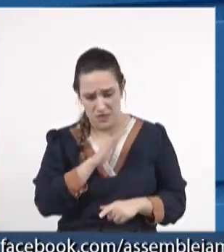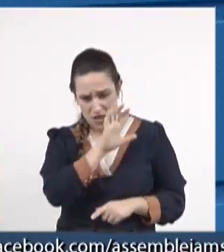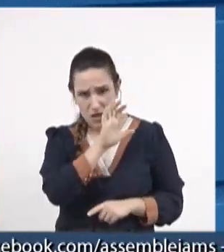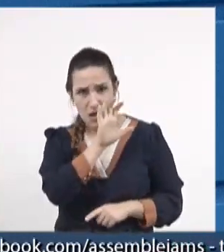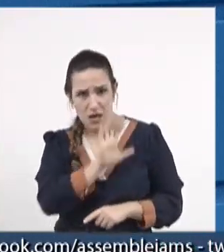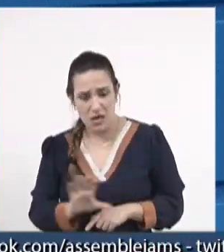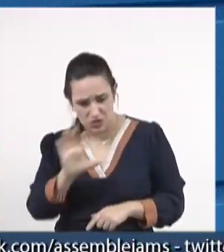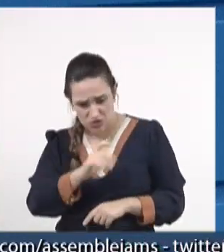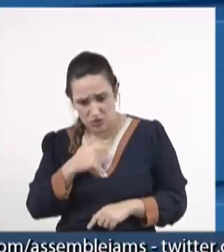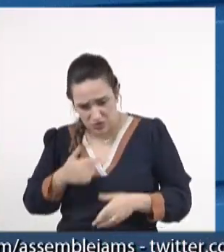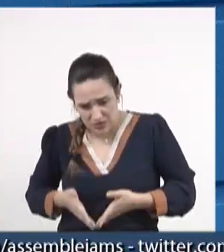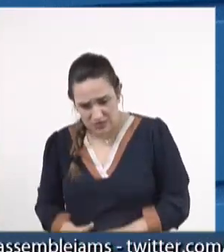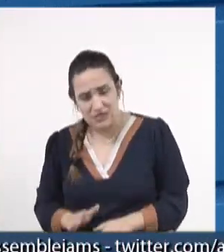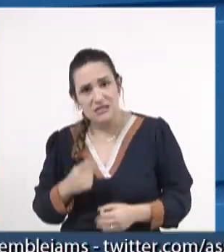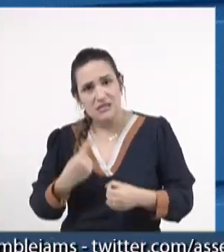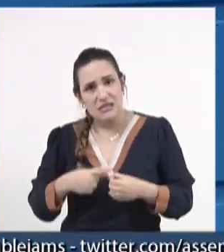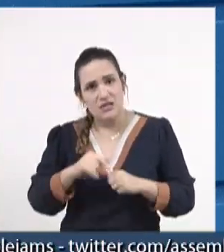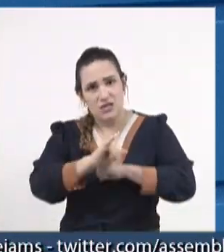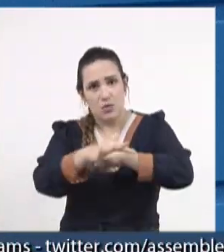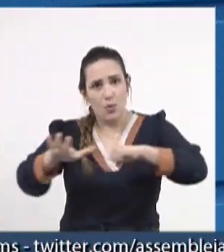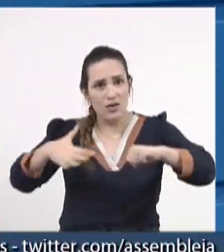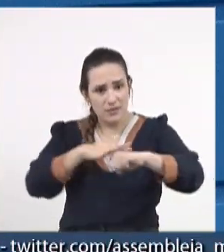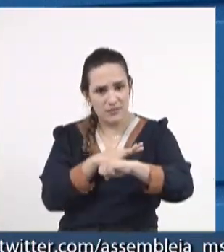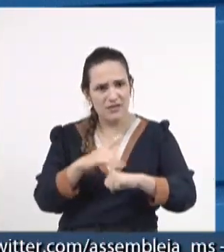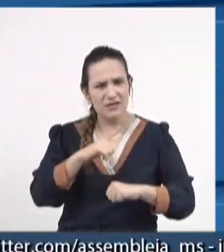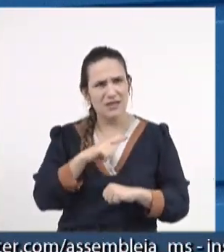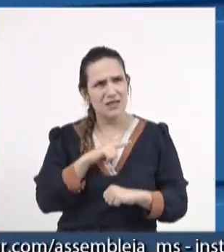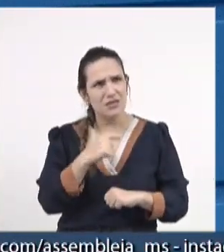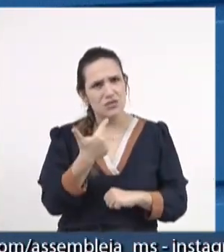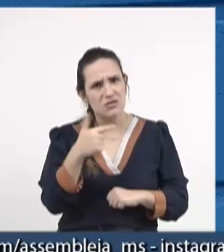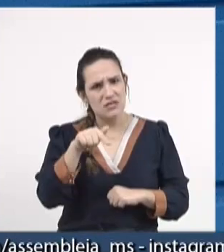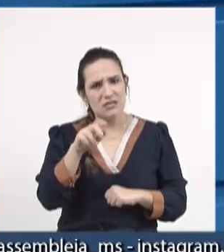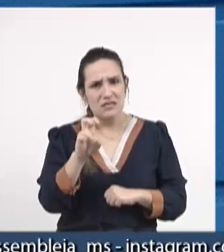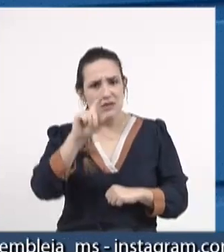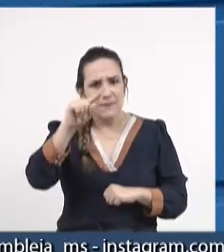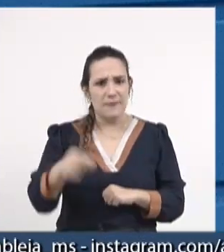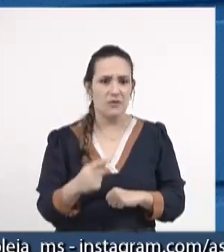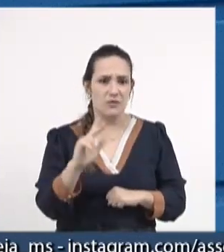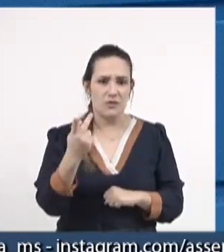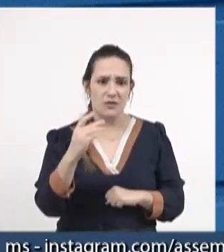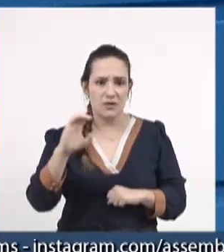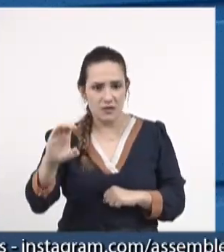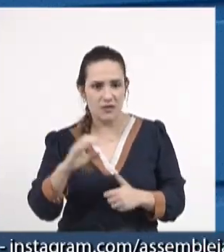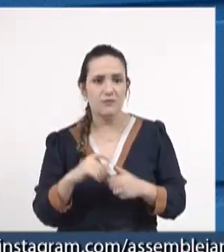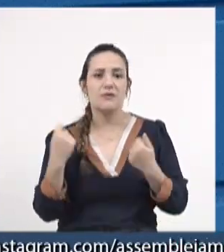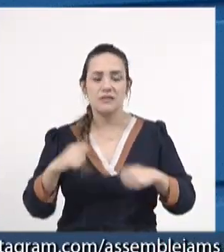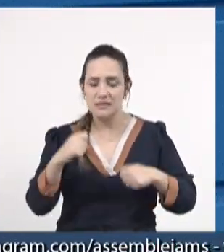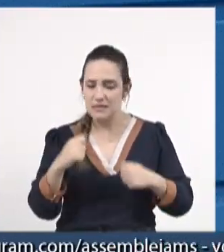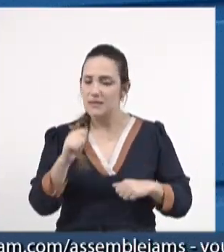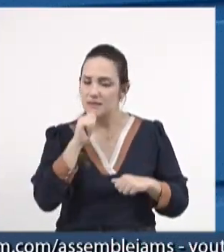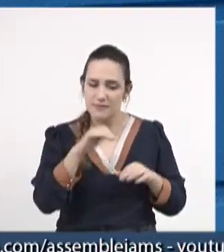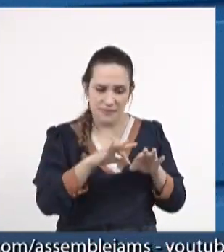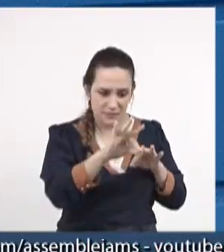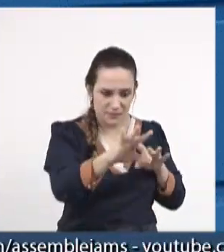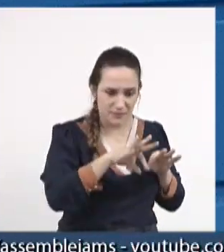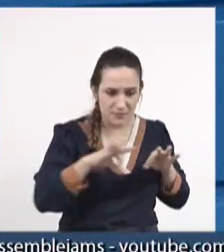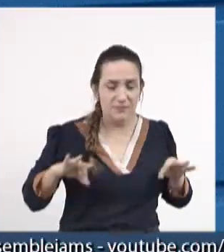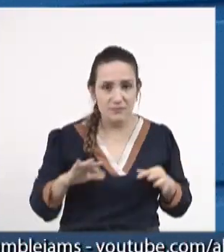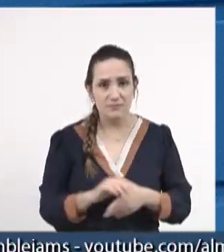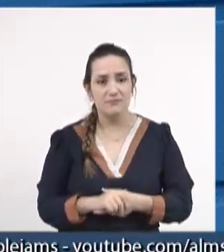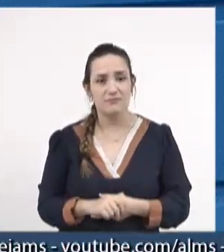onde eu nasci, Iguatemi, são 275 mil hectares para serem demarcadas. Em